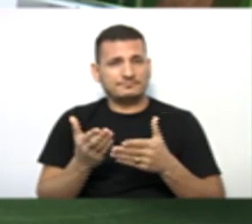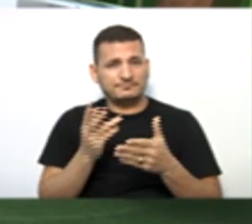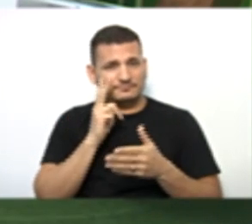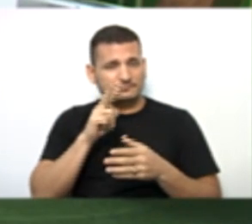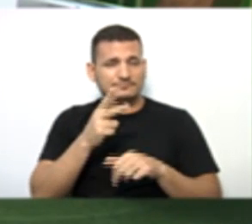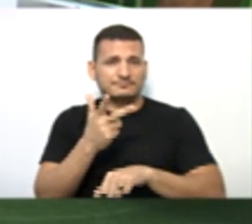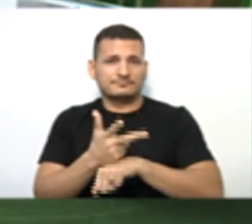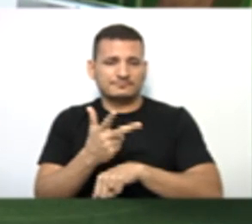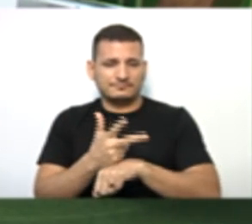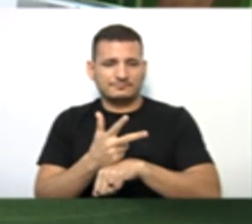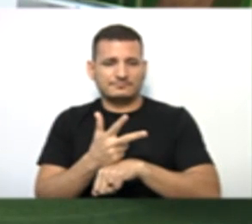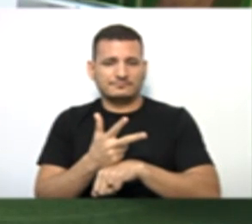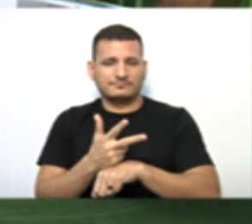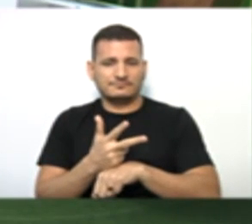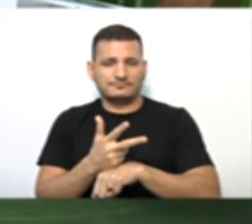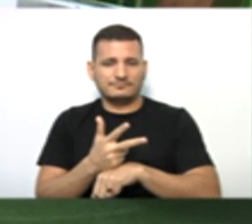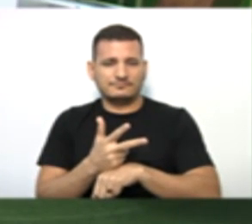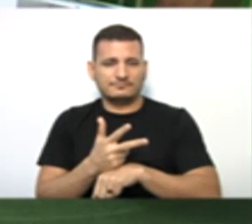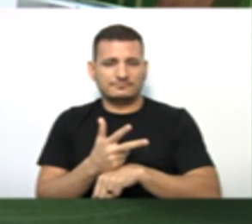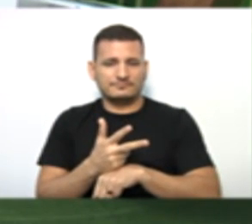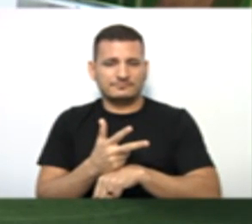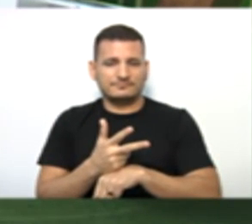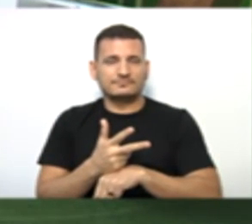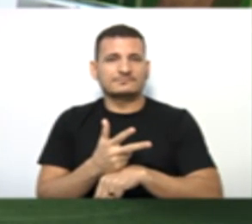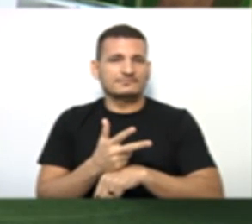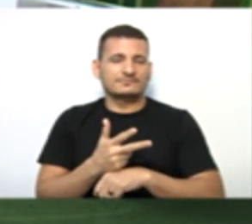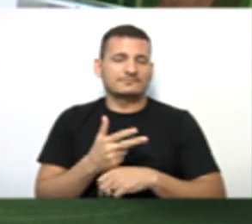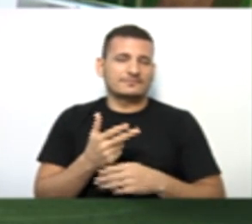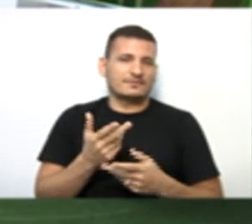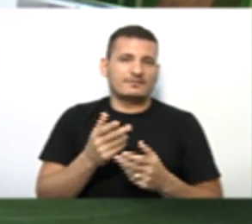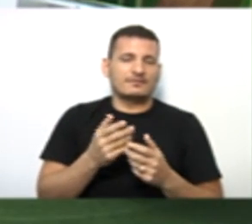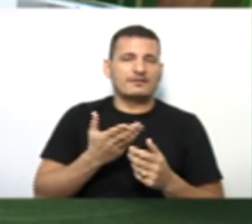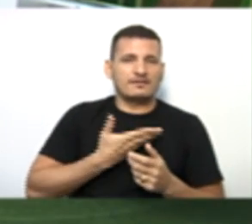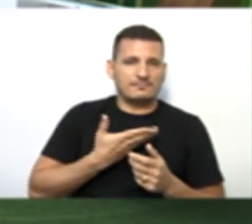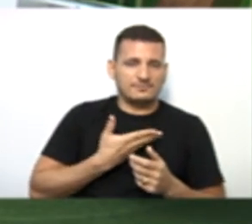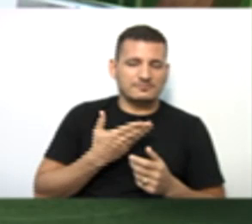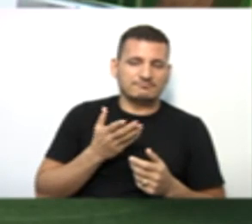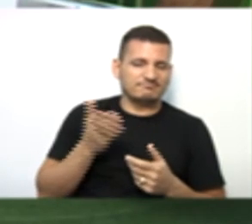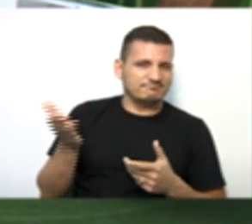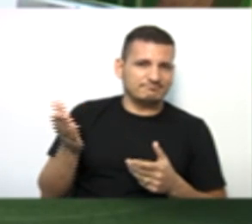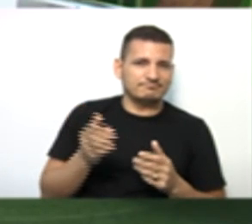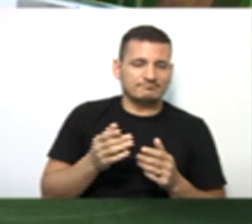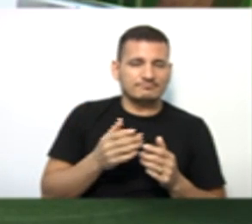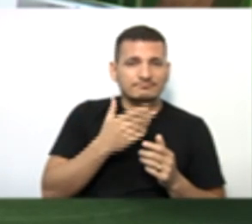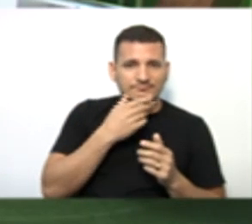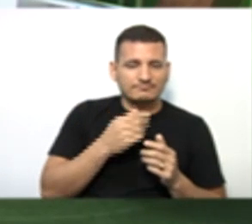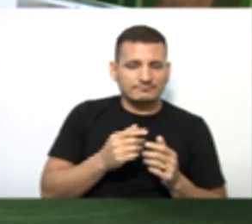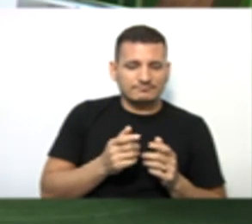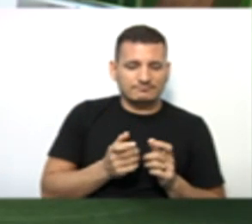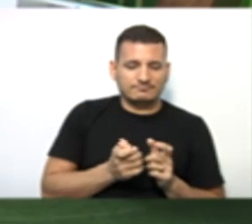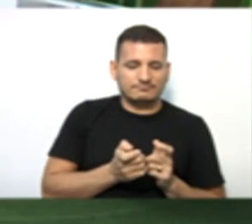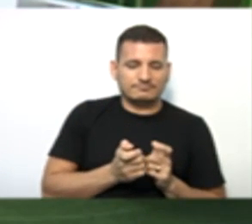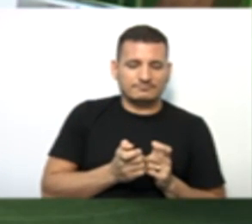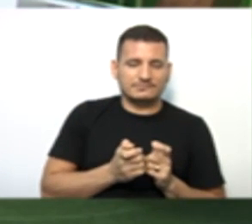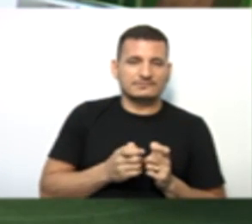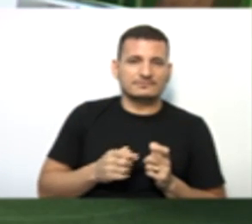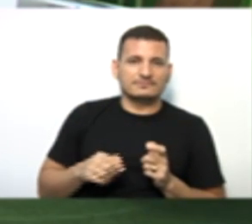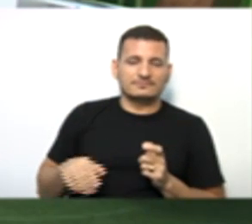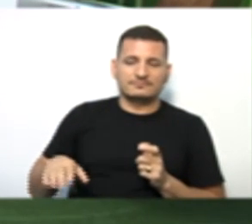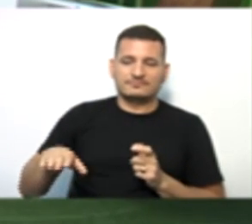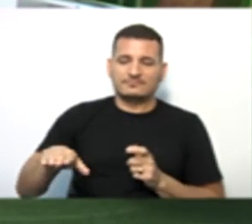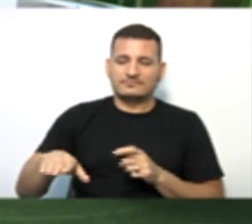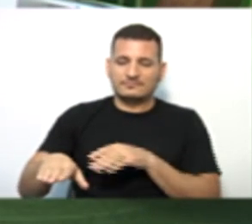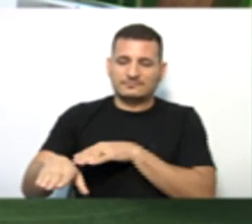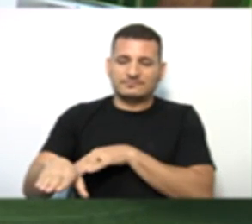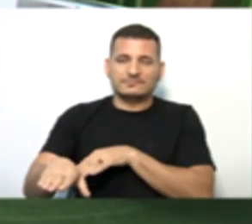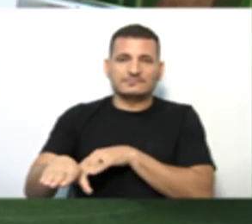que os caras foram zoar com uma amiga, aí ela estacionou, e o cara estacionou 2 caminhões bem